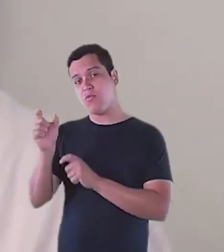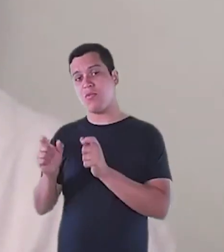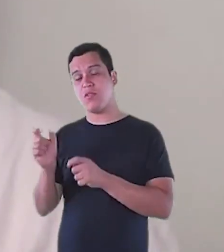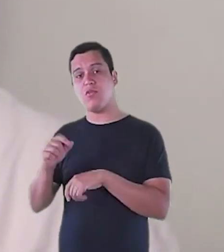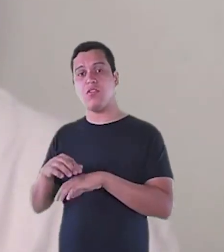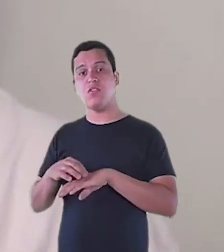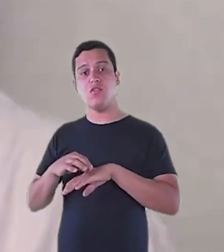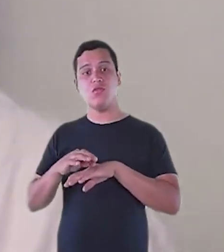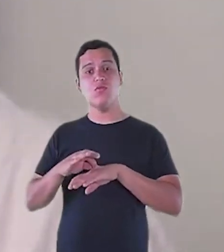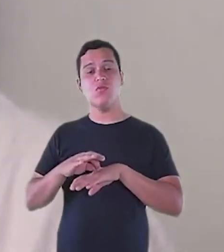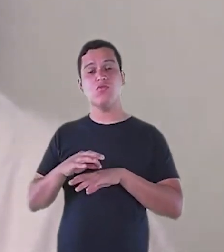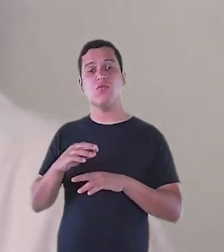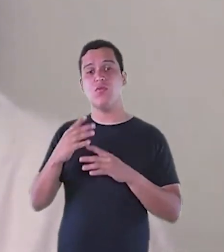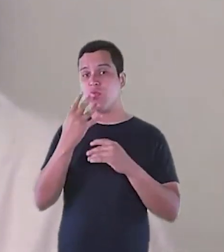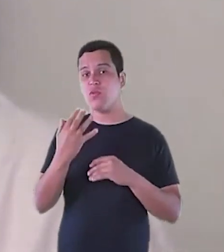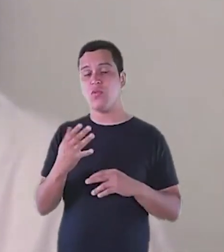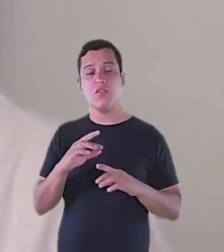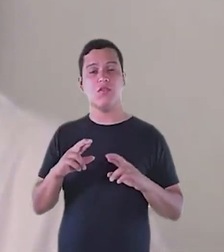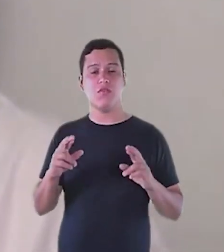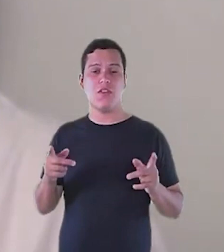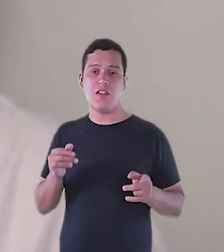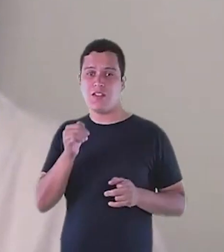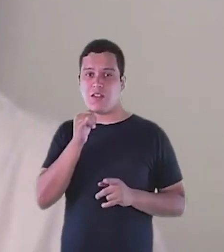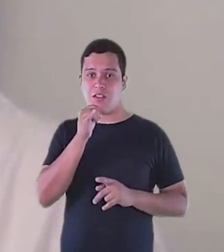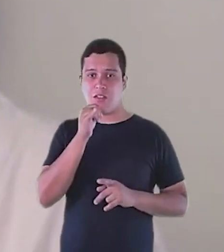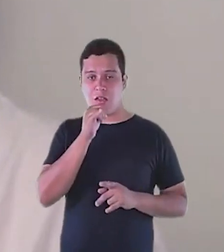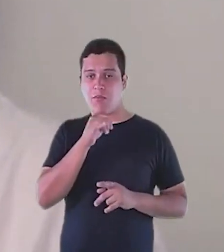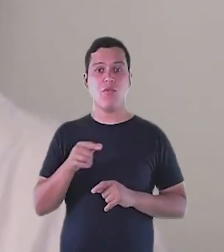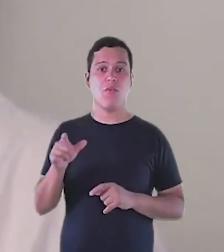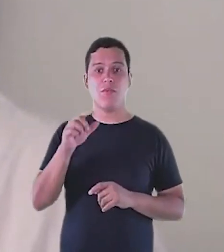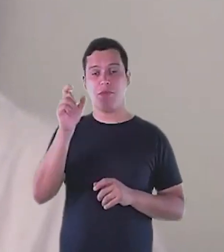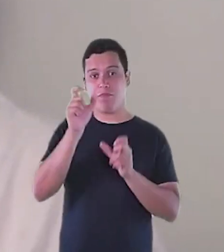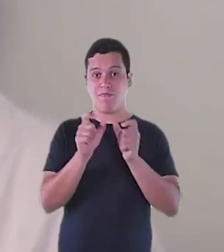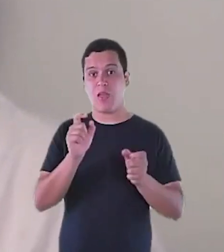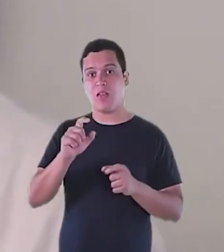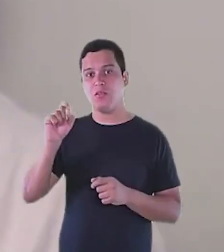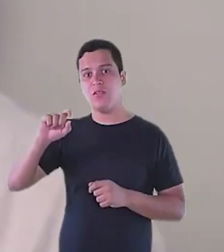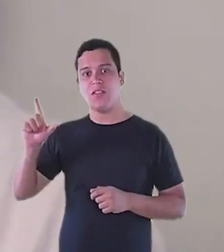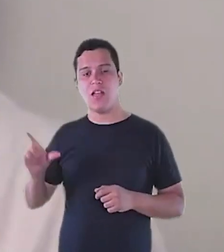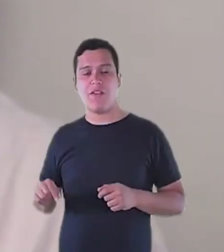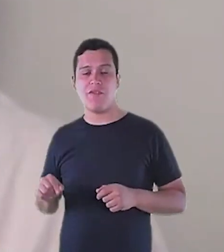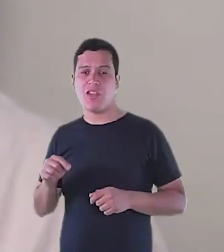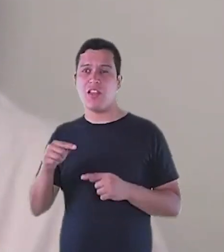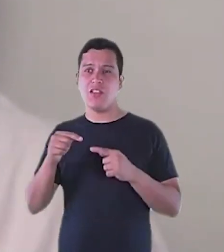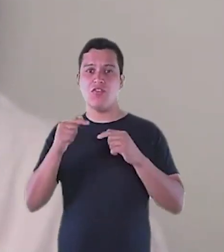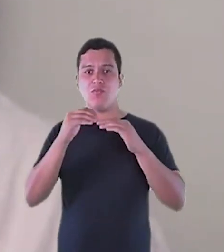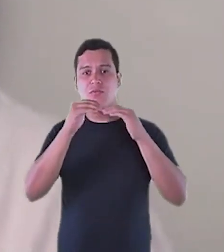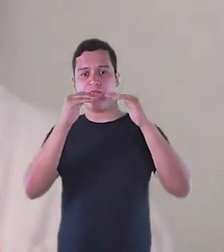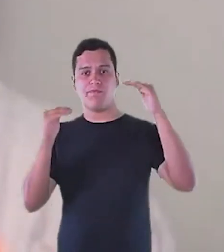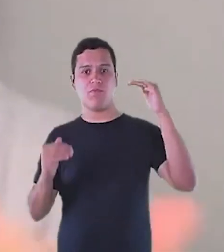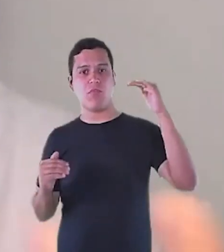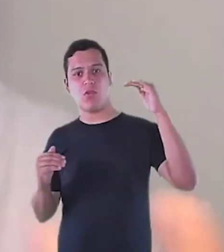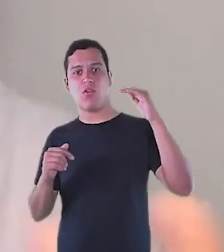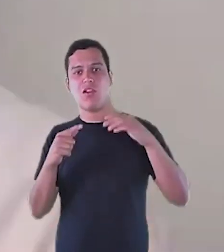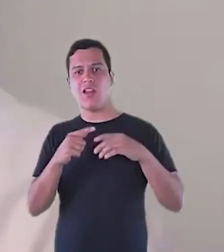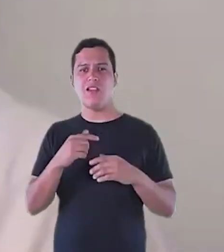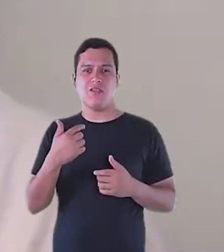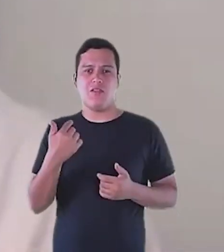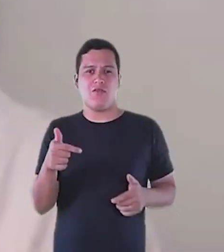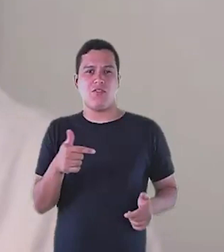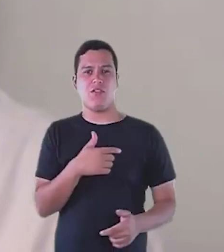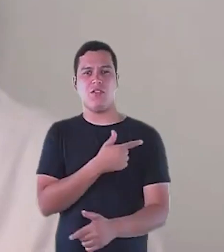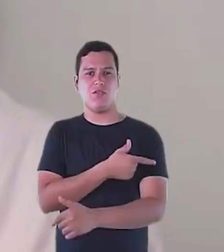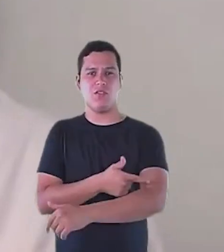que os africanos eram inferiores, bárbaros, selvagens, praticantes de religiões demoníacas, e que, portanto, eram